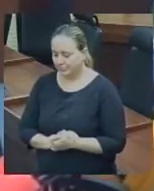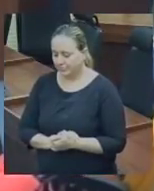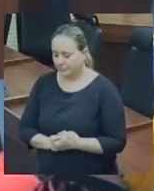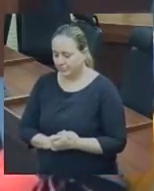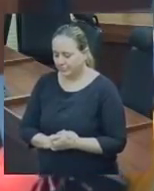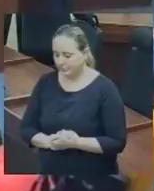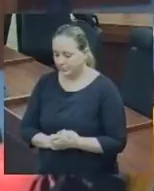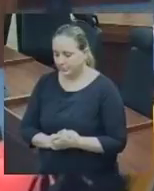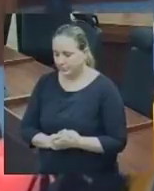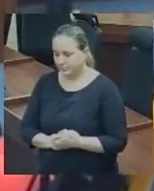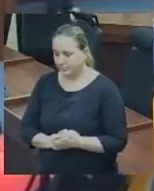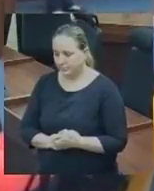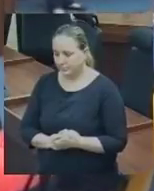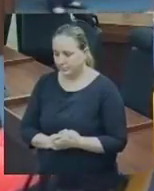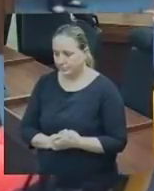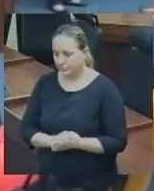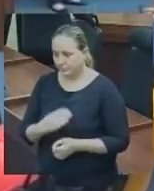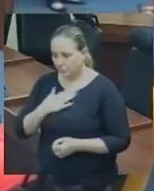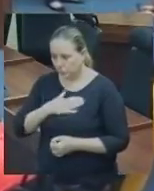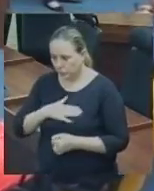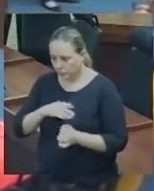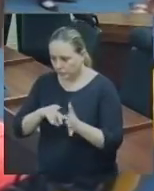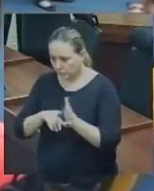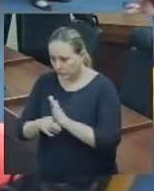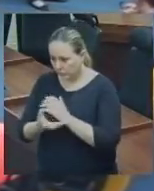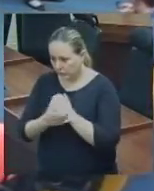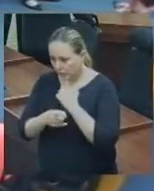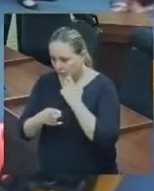quem gostaria de fazer uma pergunta